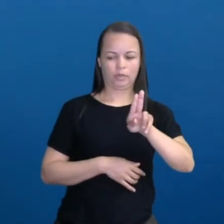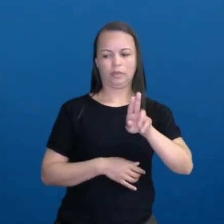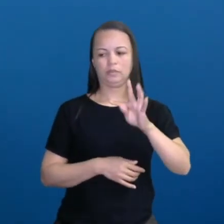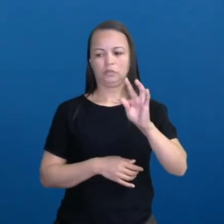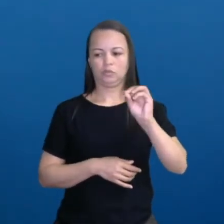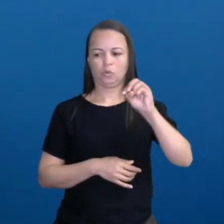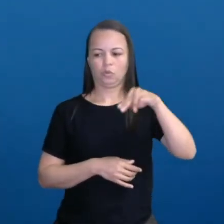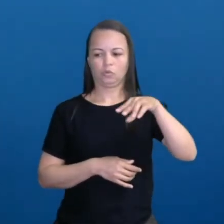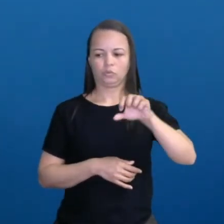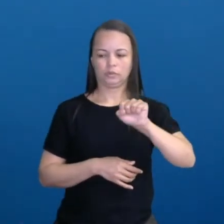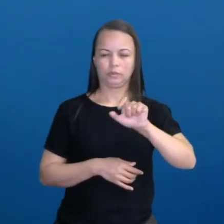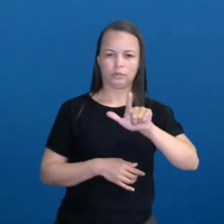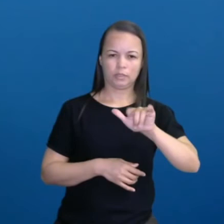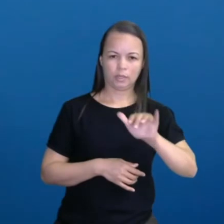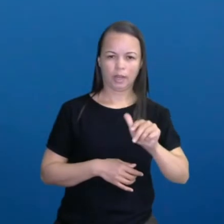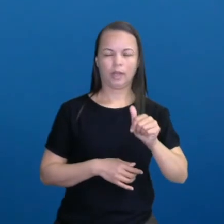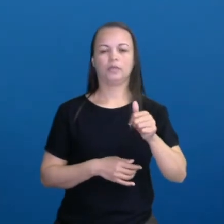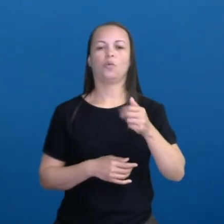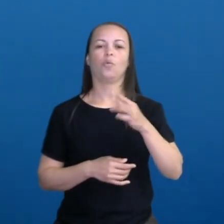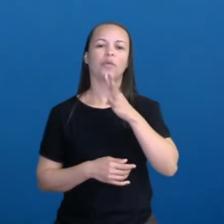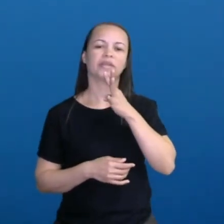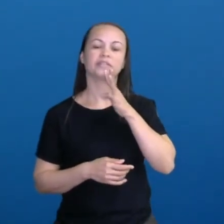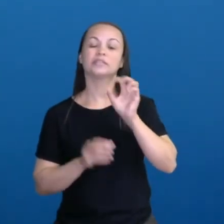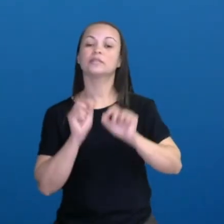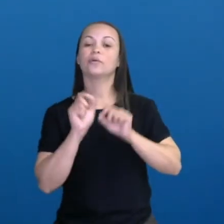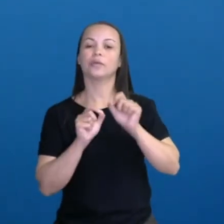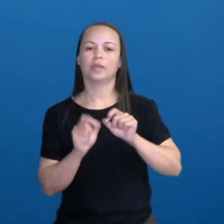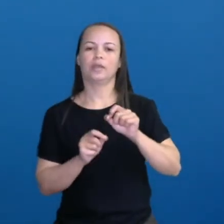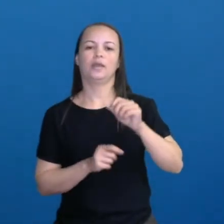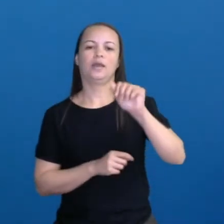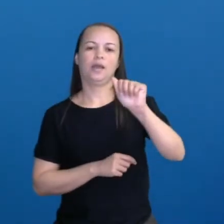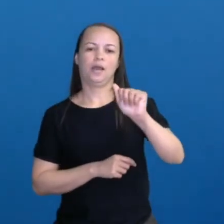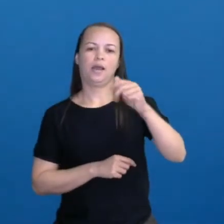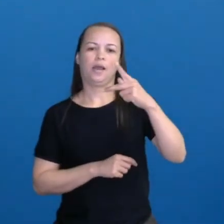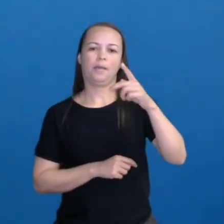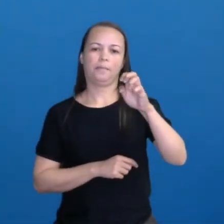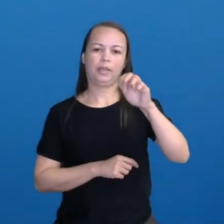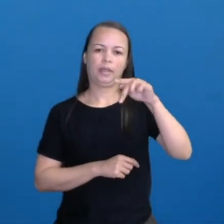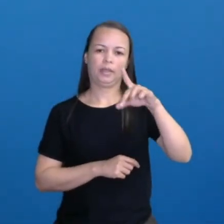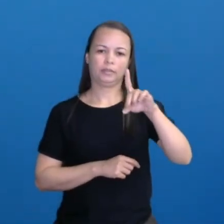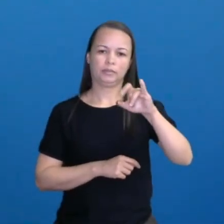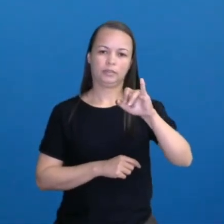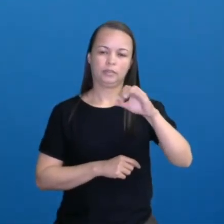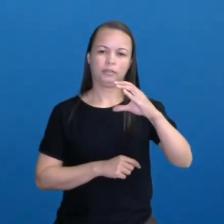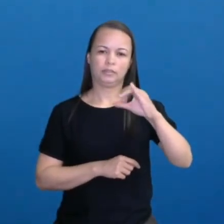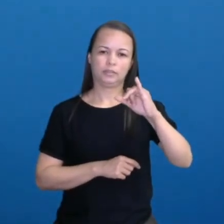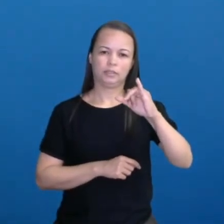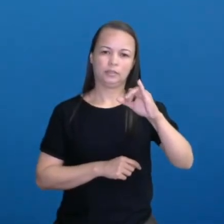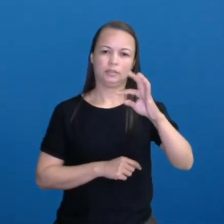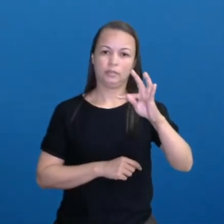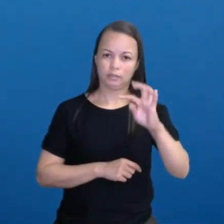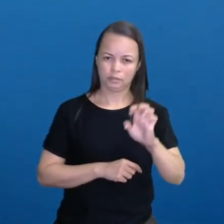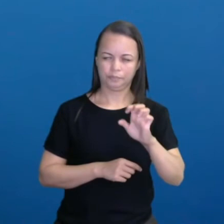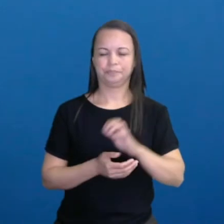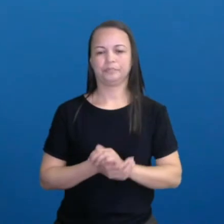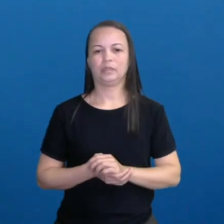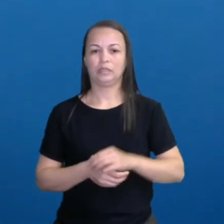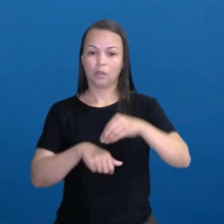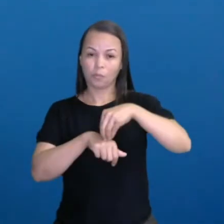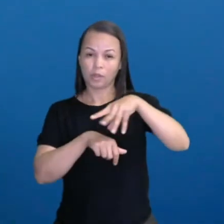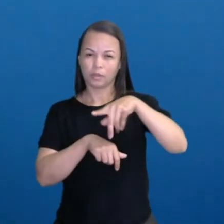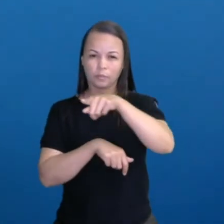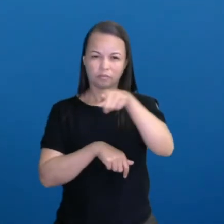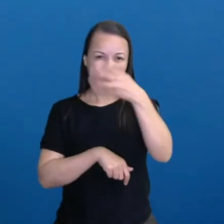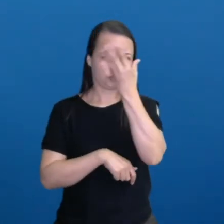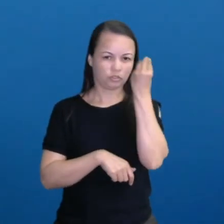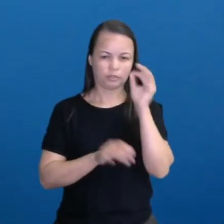como vocês sabem, o apêndice. A inflamação se chama de apendicite. Mas fica essa dica para você não esquecer.